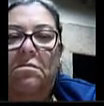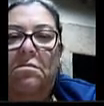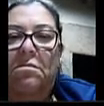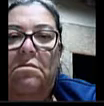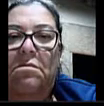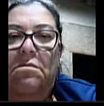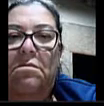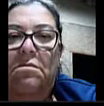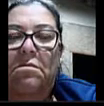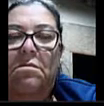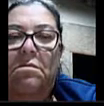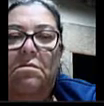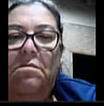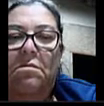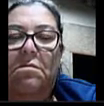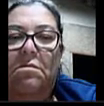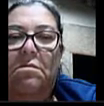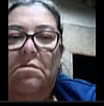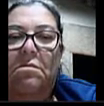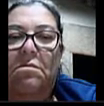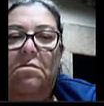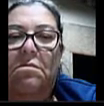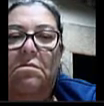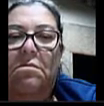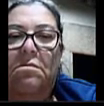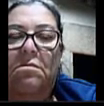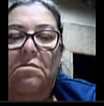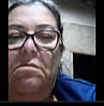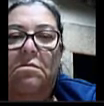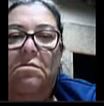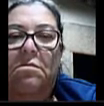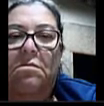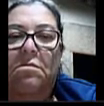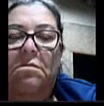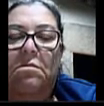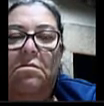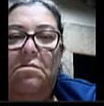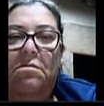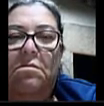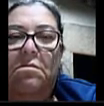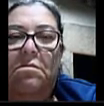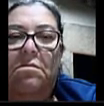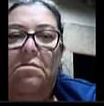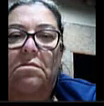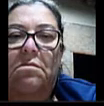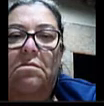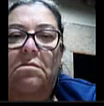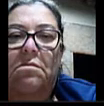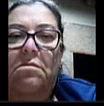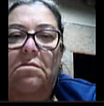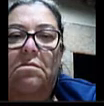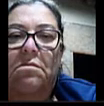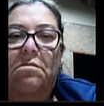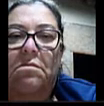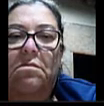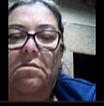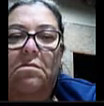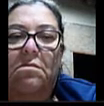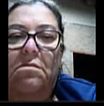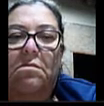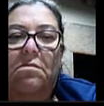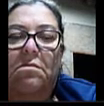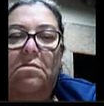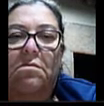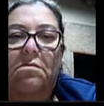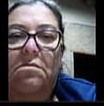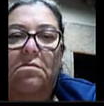e fiz avaliações bem breves para conseguir selecionar quem que tinha dislexia, quem que não tinha. E para